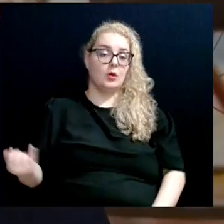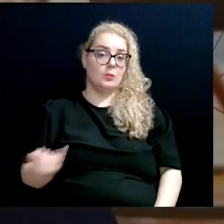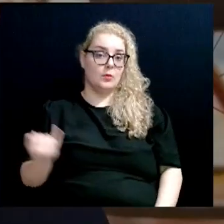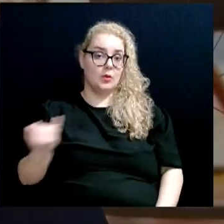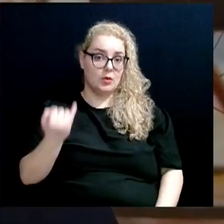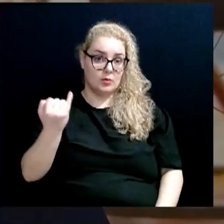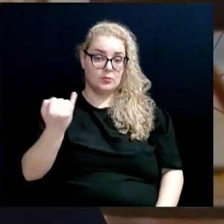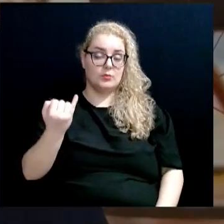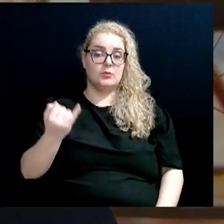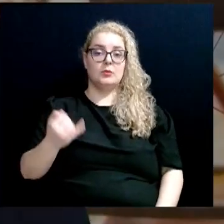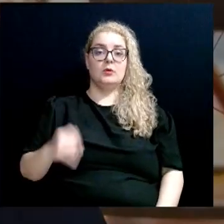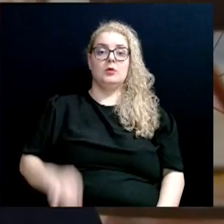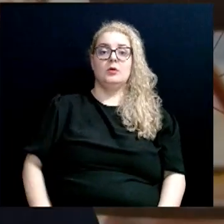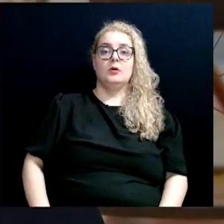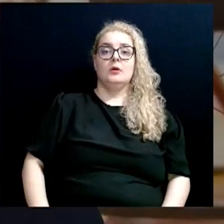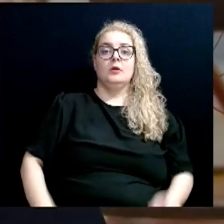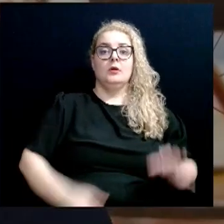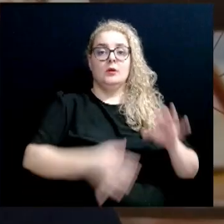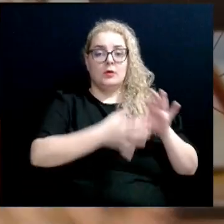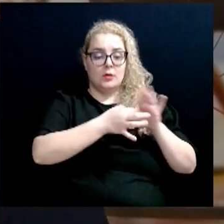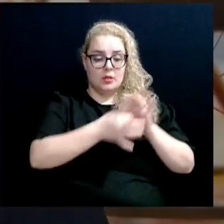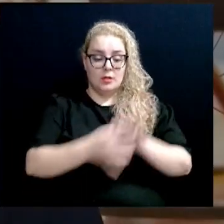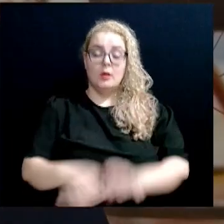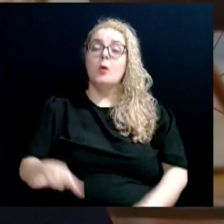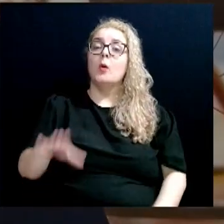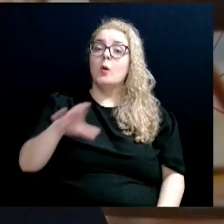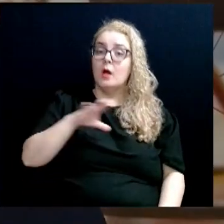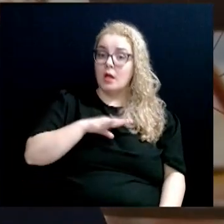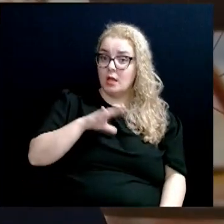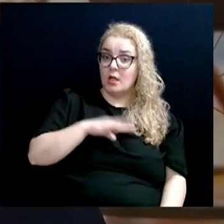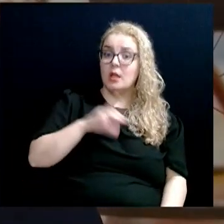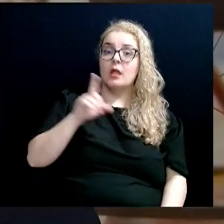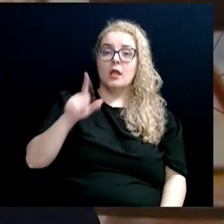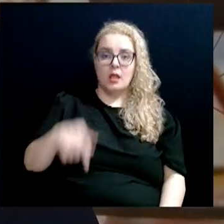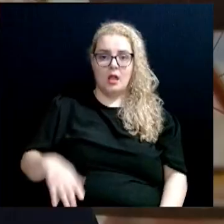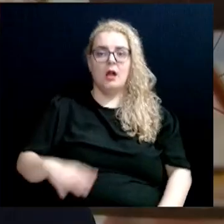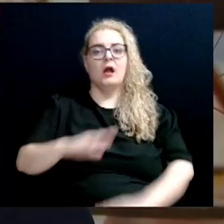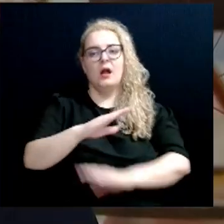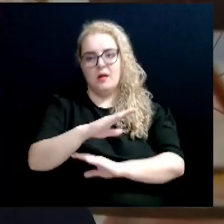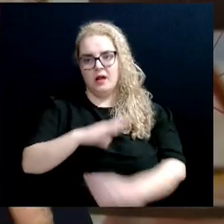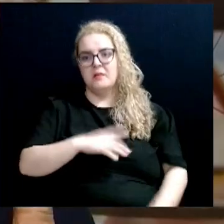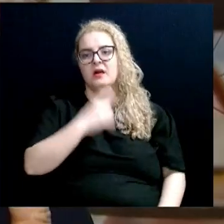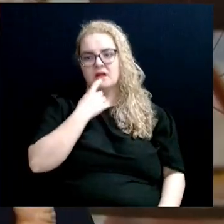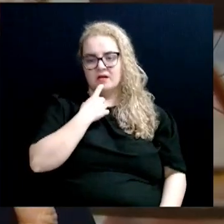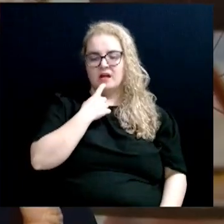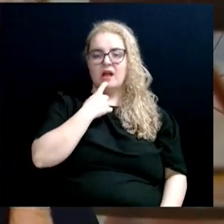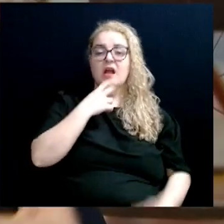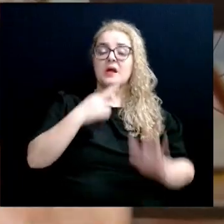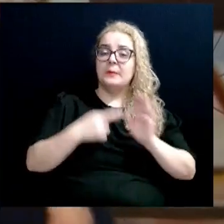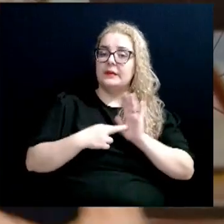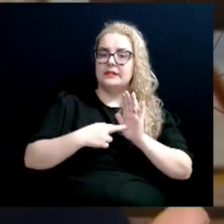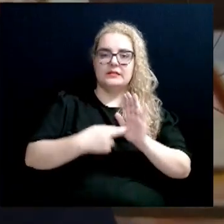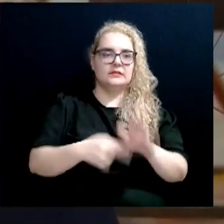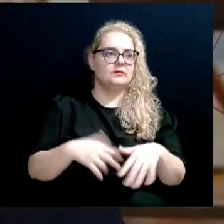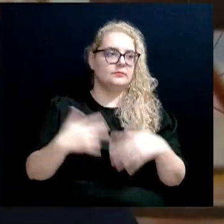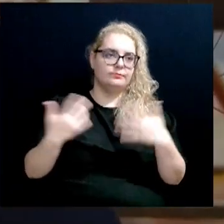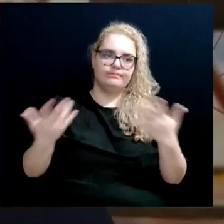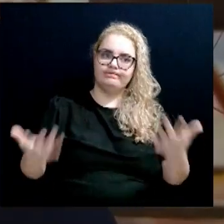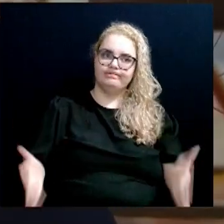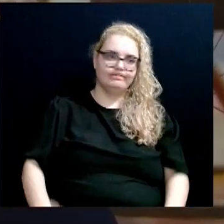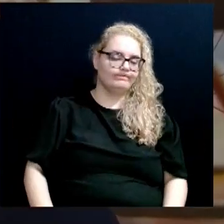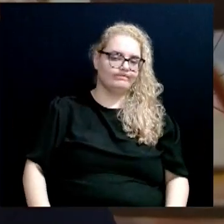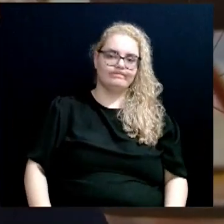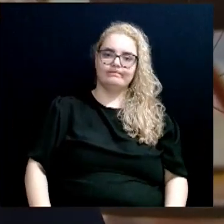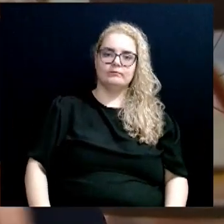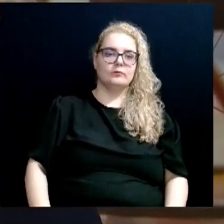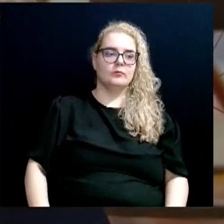contexto da cidade, que é a Câmara Municipal. Representa, sim, a valorização do que a